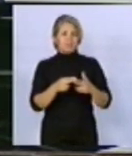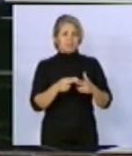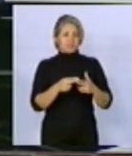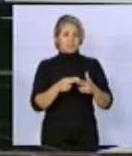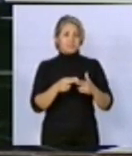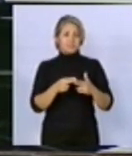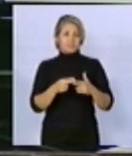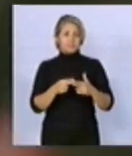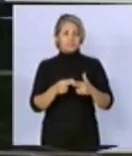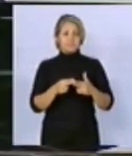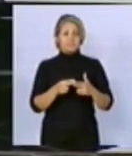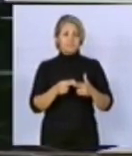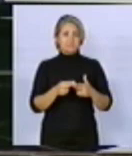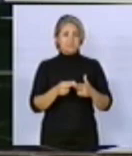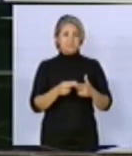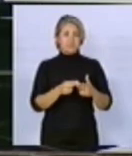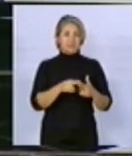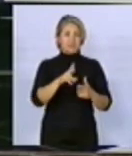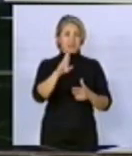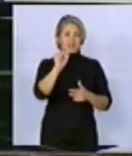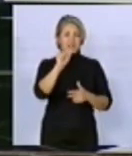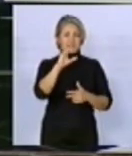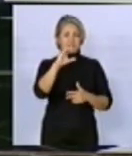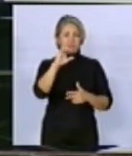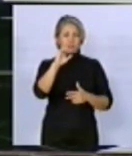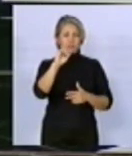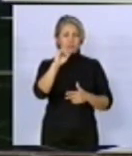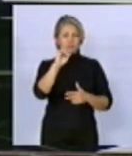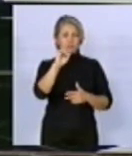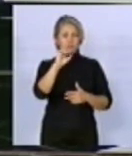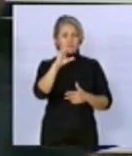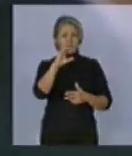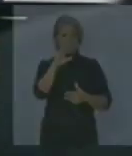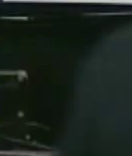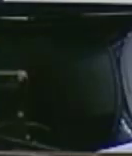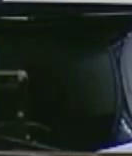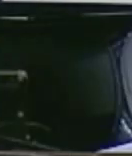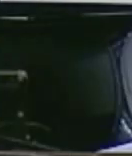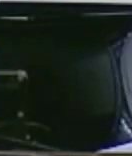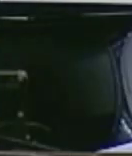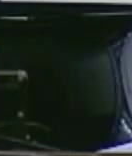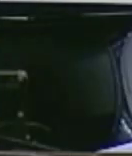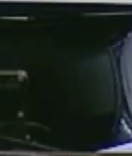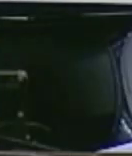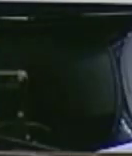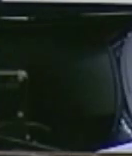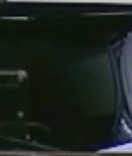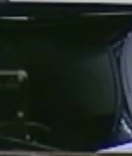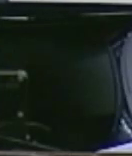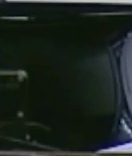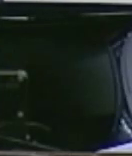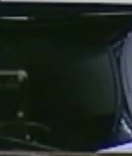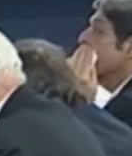a some hoje famosa presidente da sua mãe